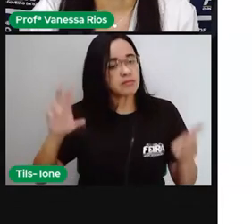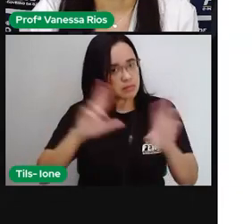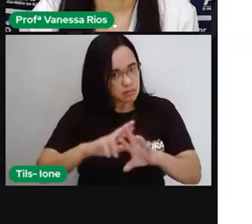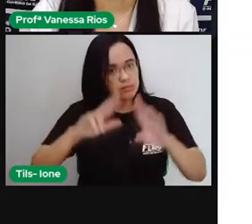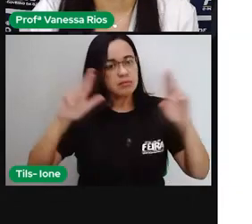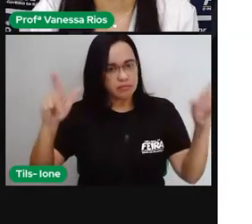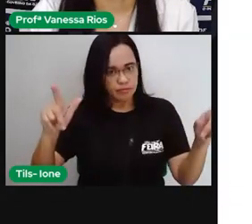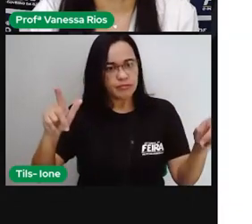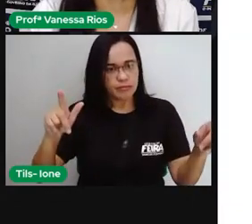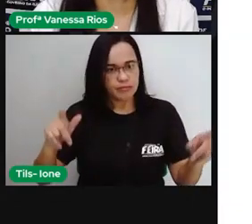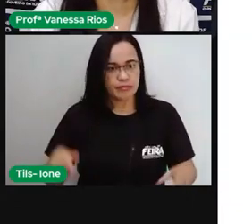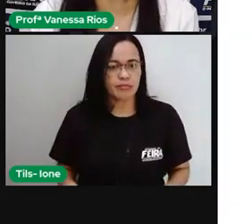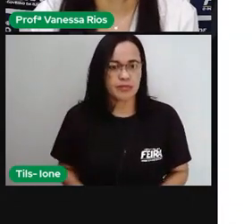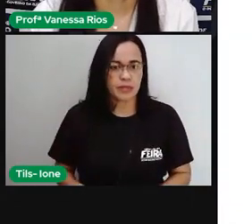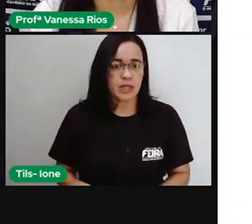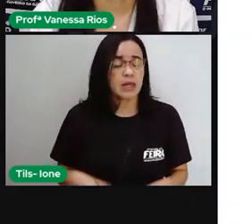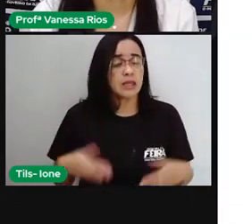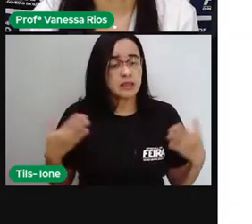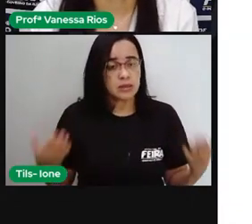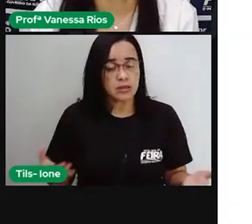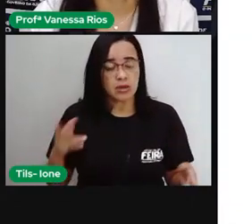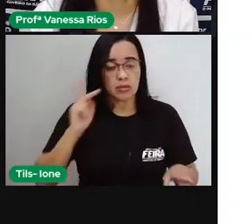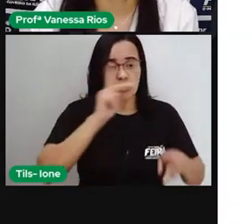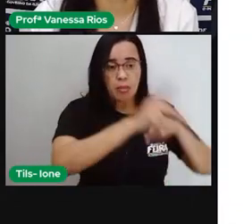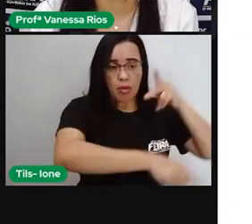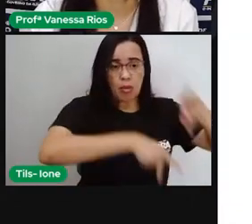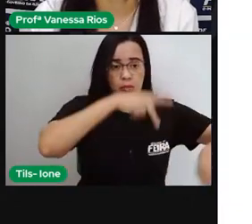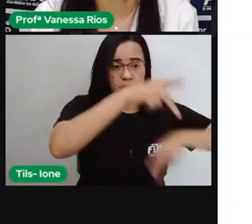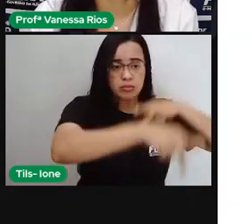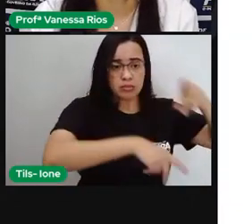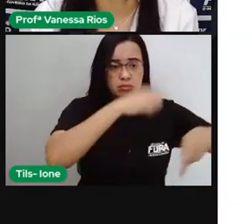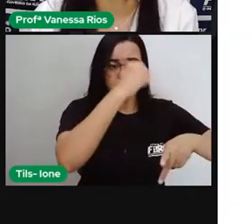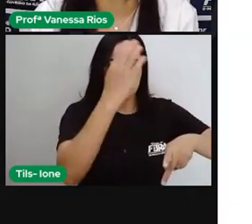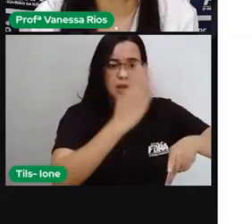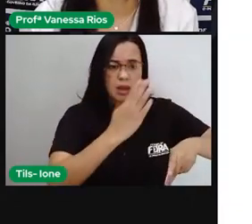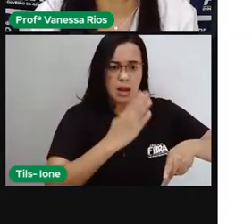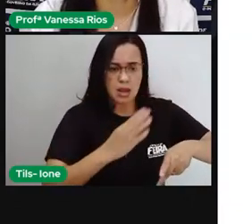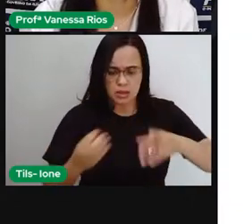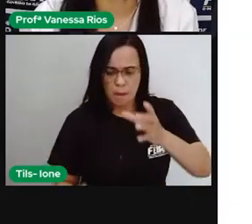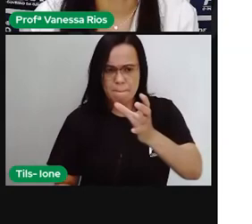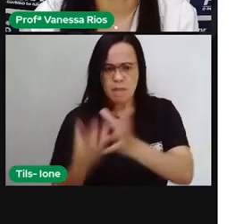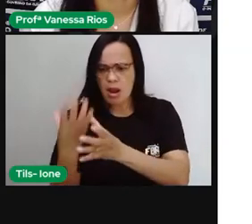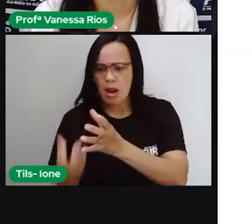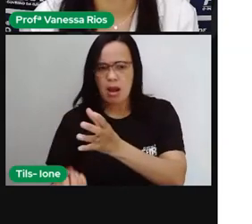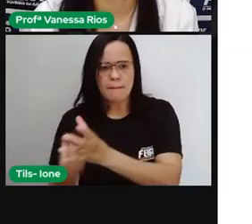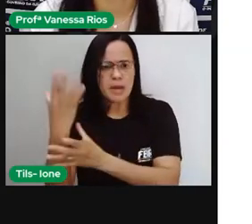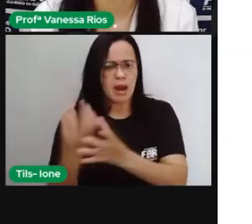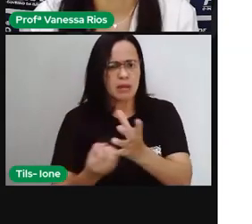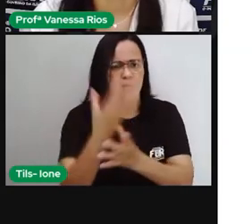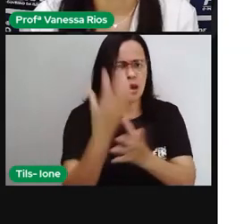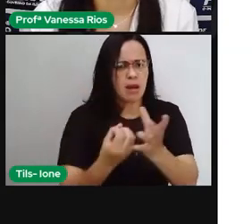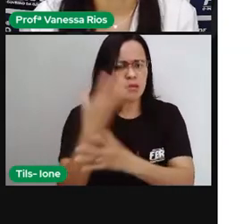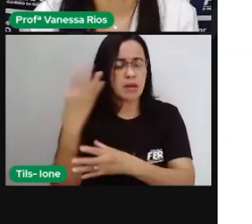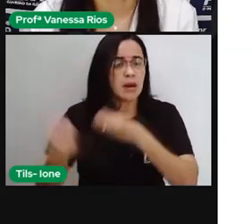E aí nós sabemos que a população brasileira, ela surgiu da mistura de grupos